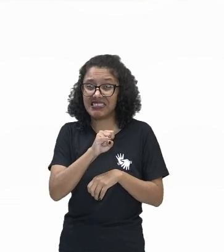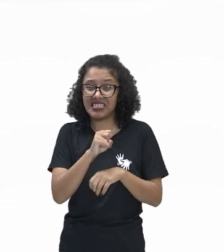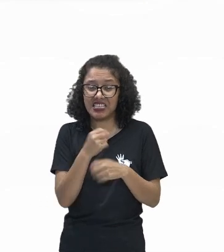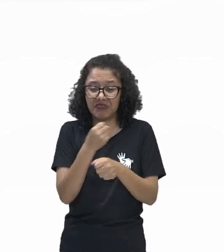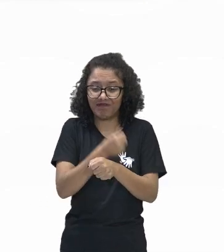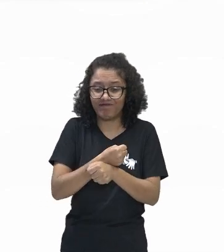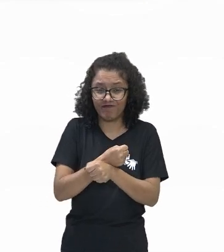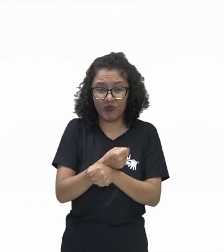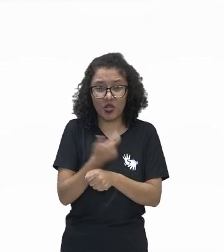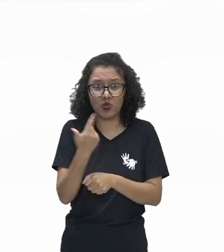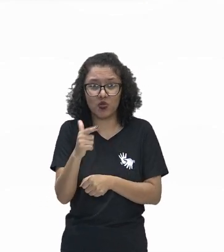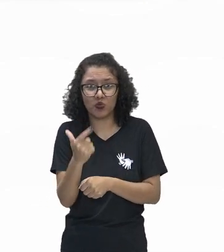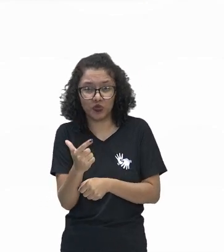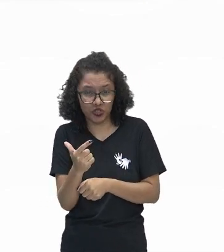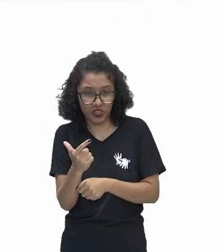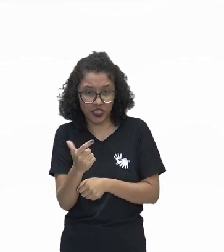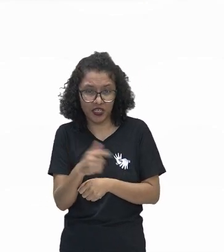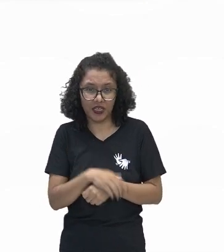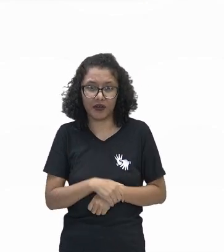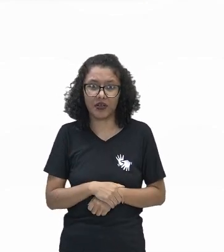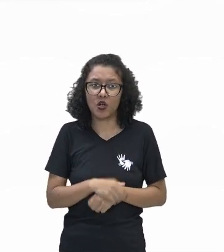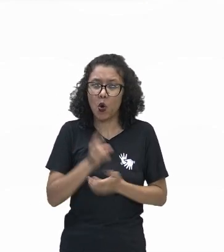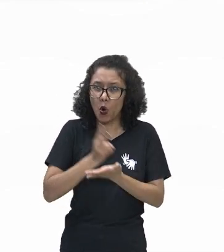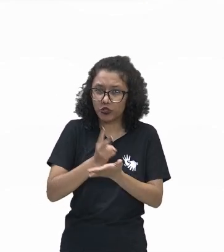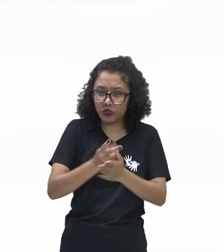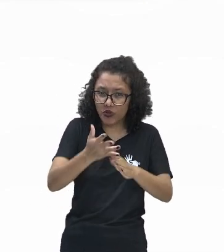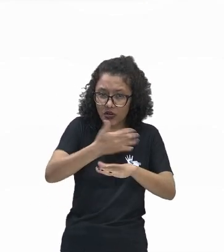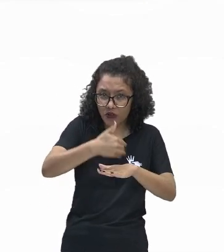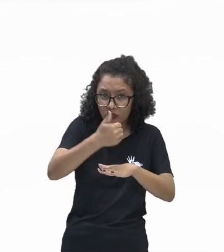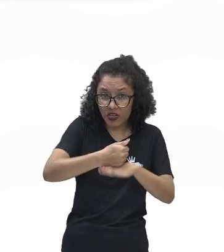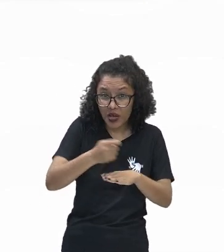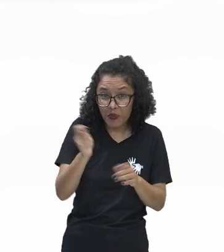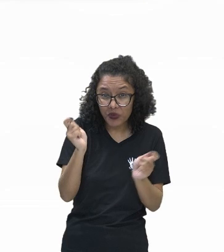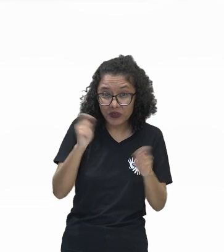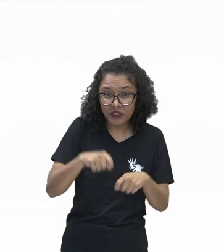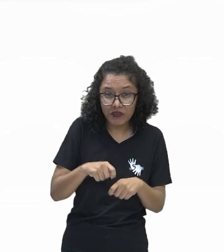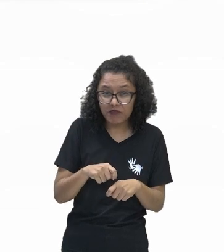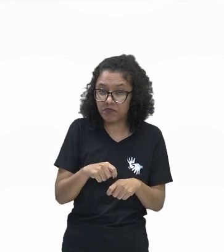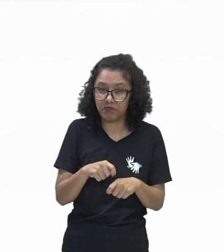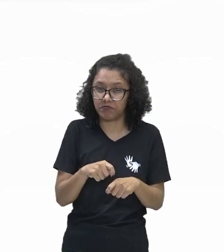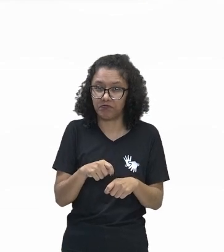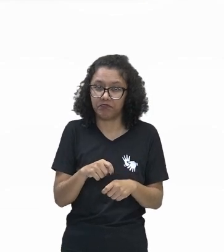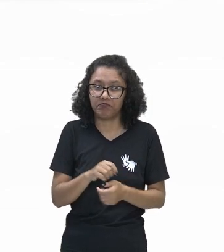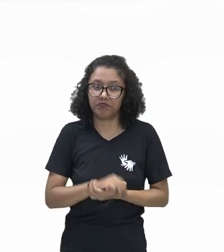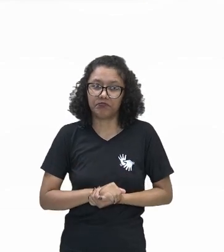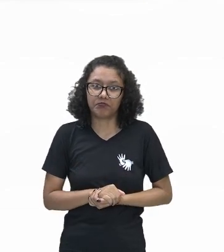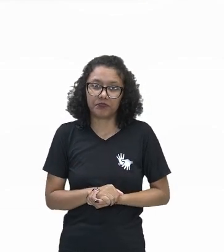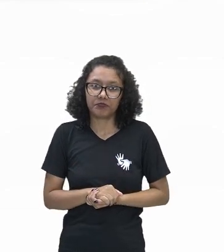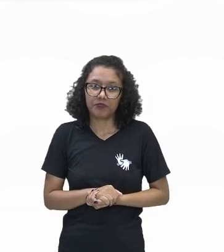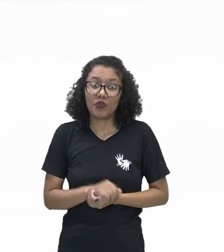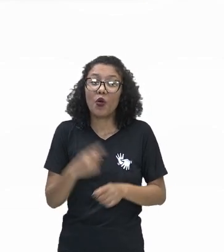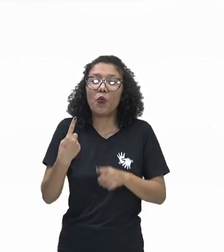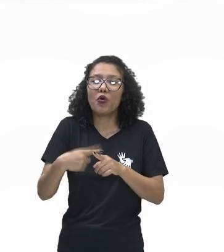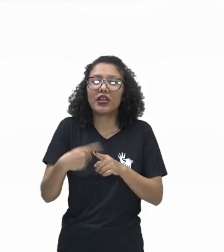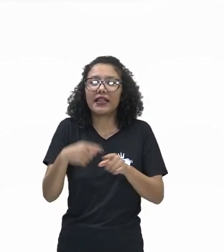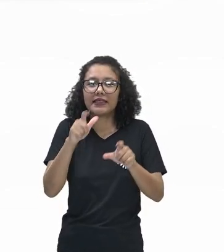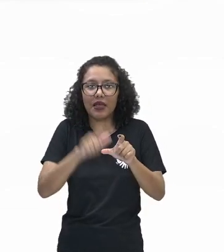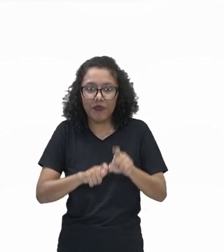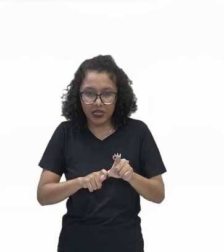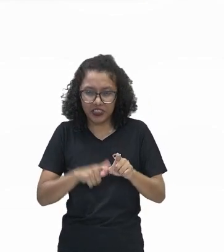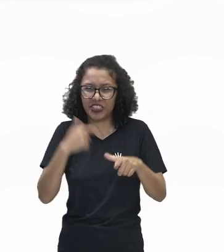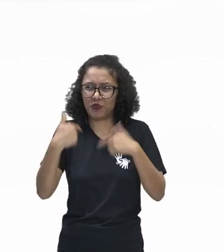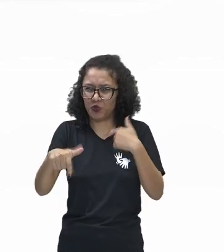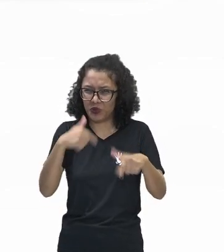a viabilidade do modelo colonial, que ele vai depender do trabalho intensivo